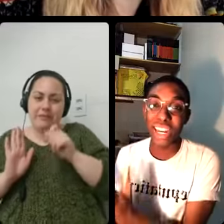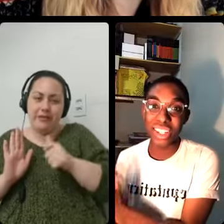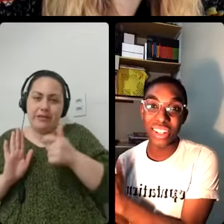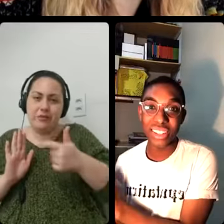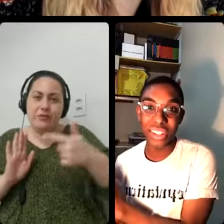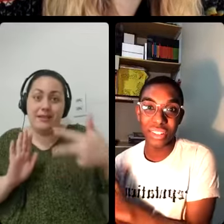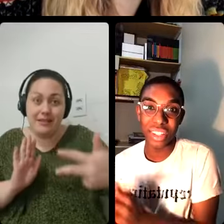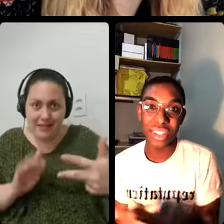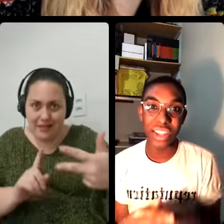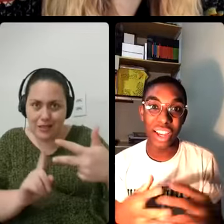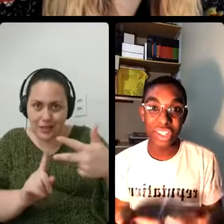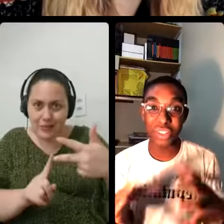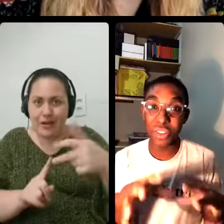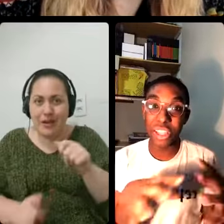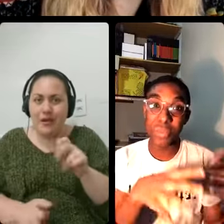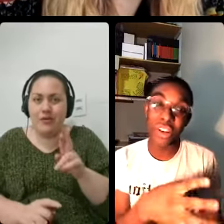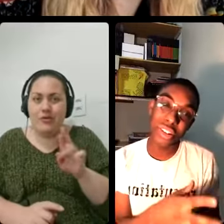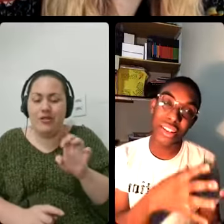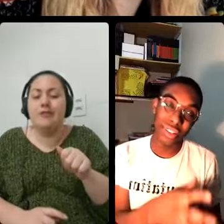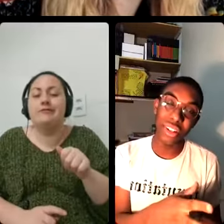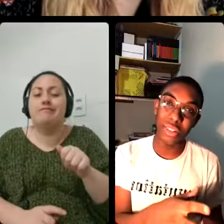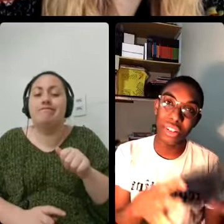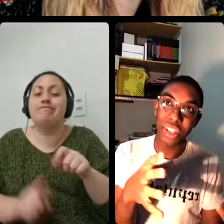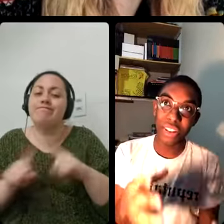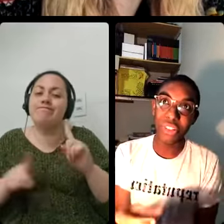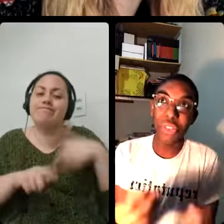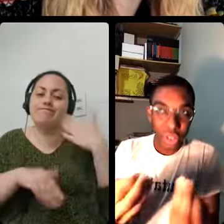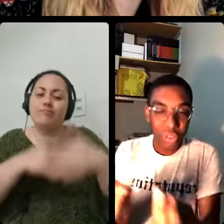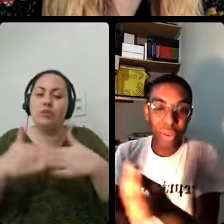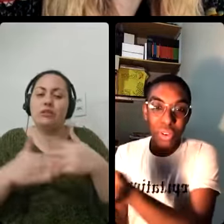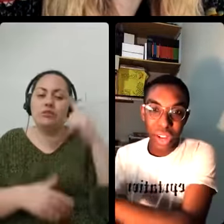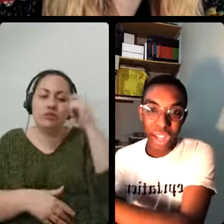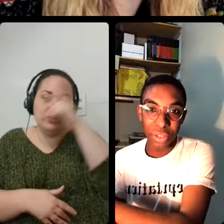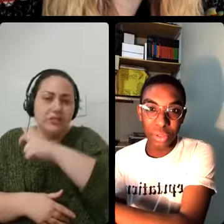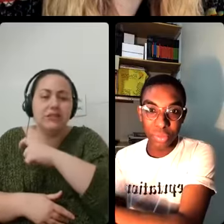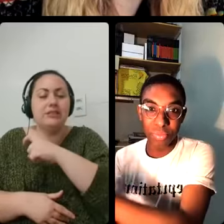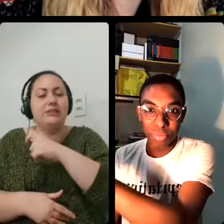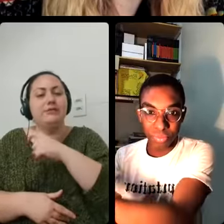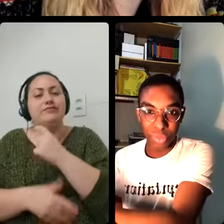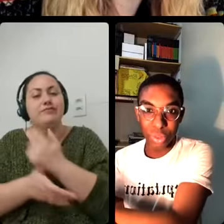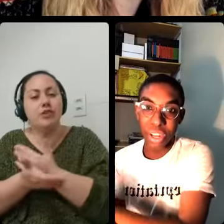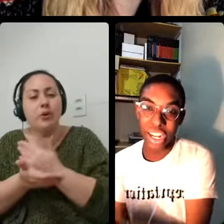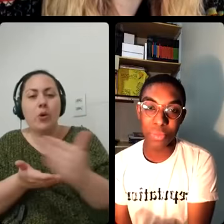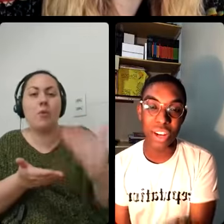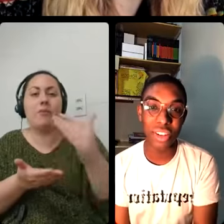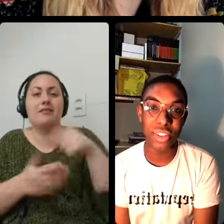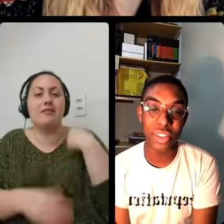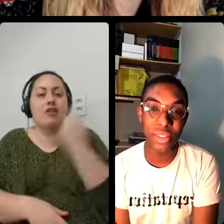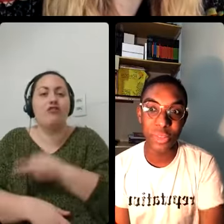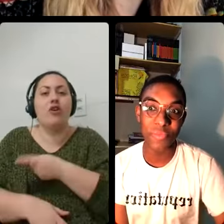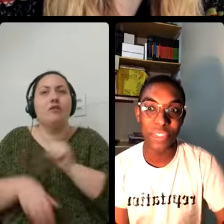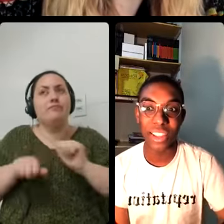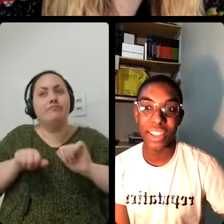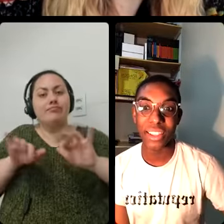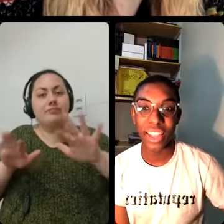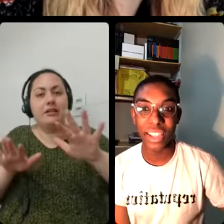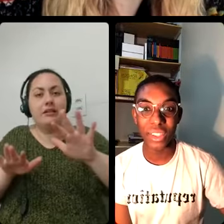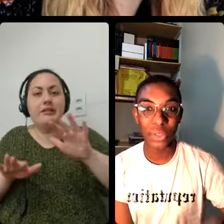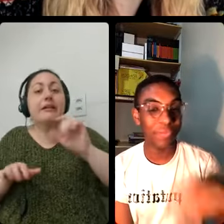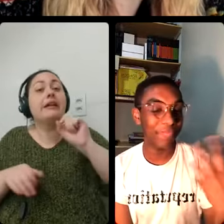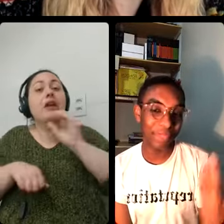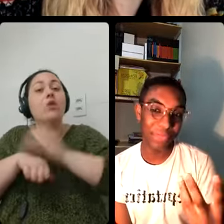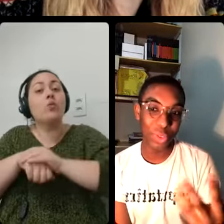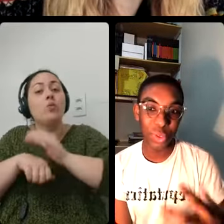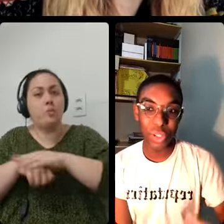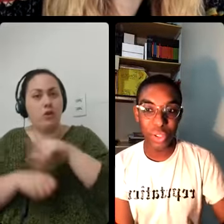se marginalizando, né? A gente foi se marginalizando, não. Foi nos colocado num lugar de marginalização, né?